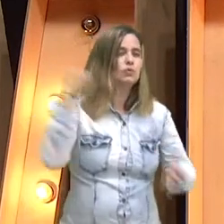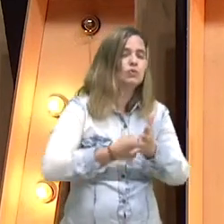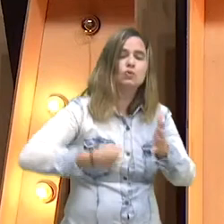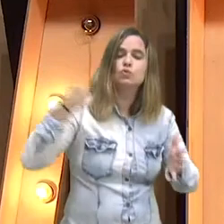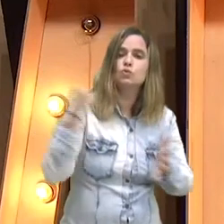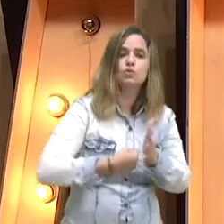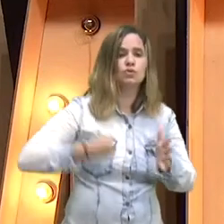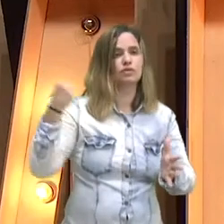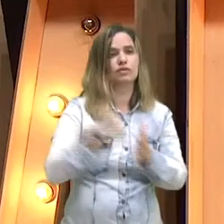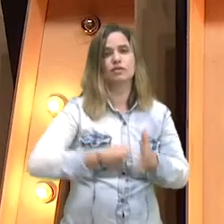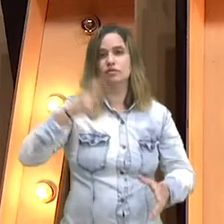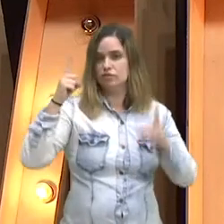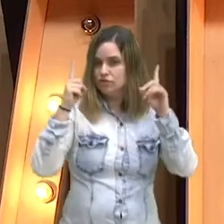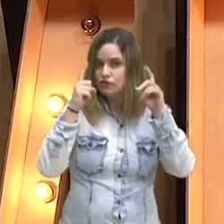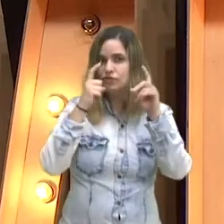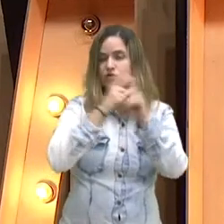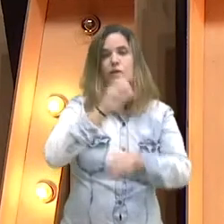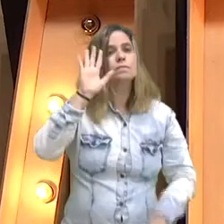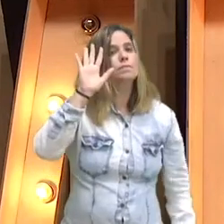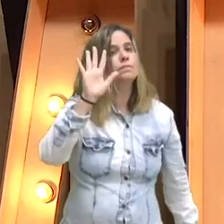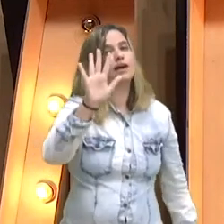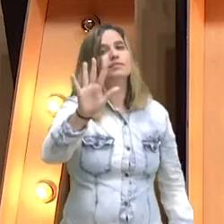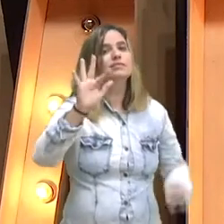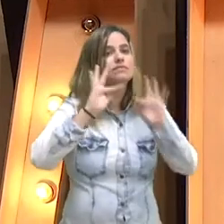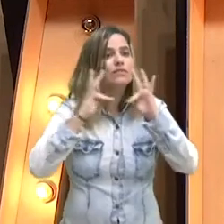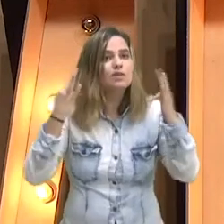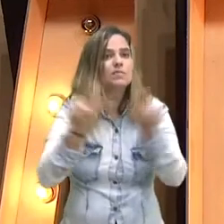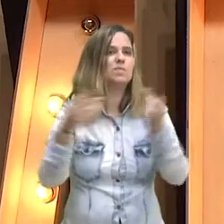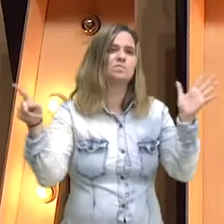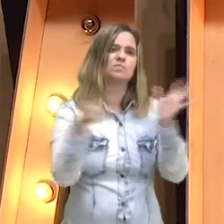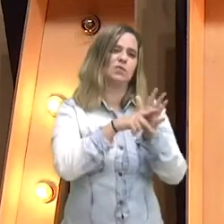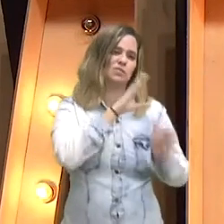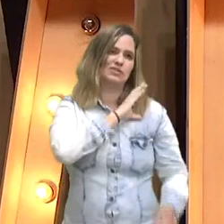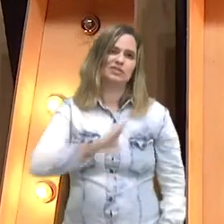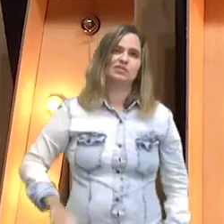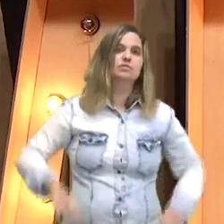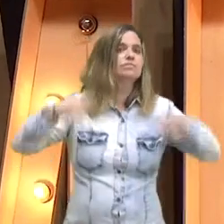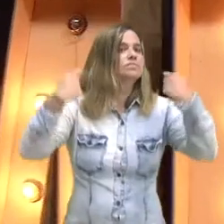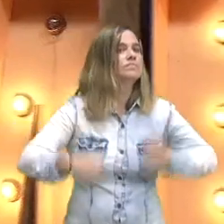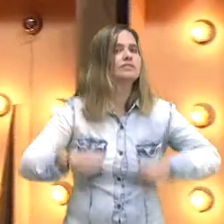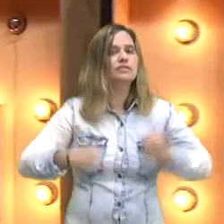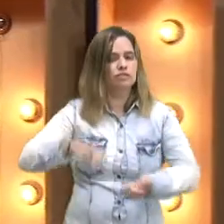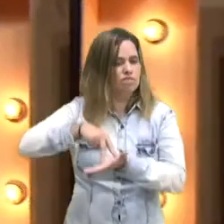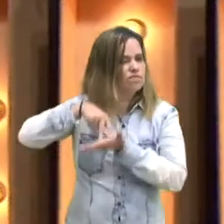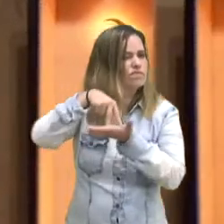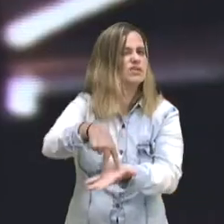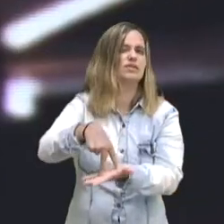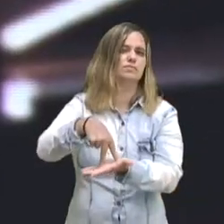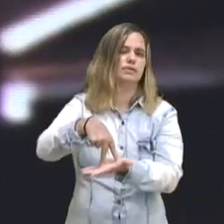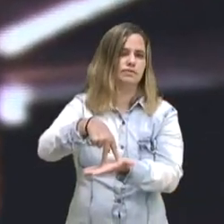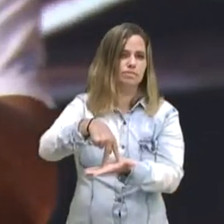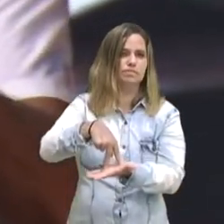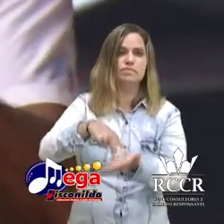família de Cristo, a família do Deus Todo-Poderoso não pode desanimar. A família do Todo-Poderoso tem que